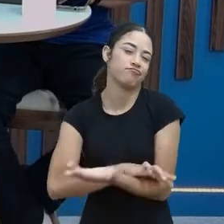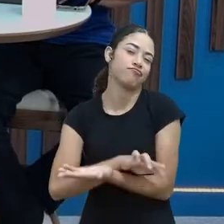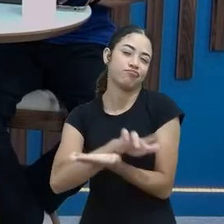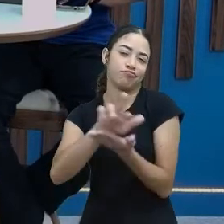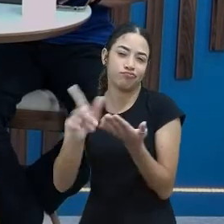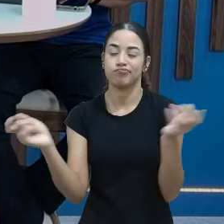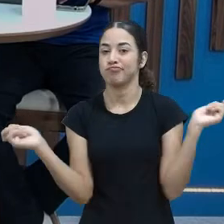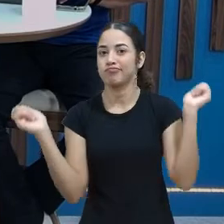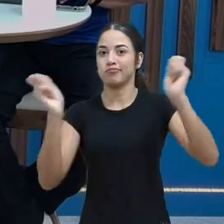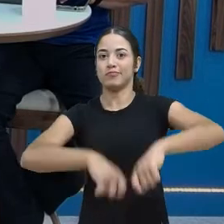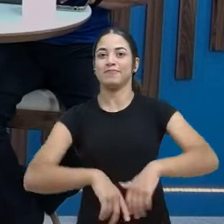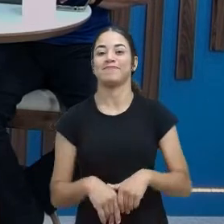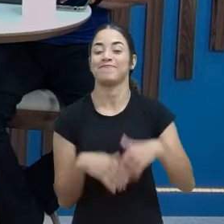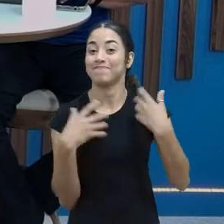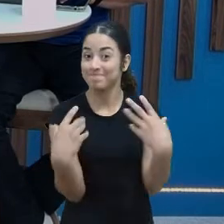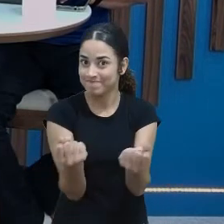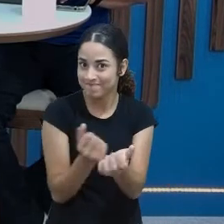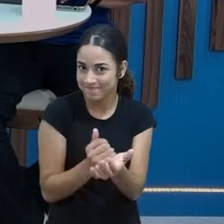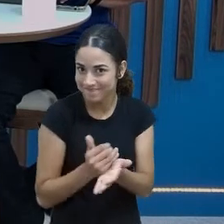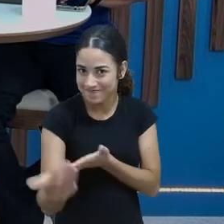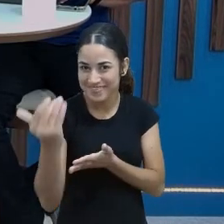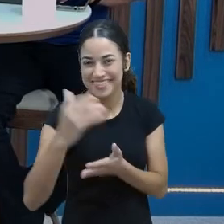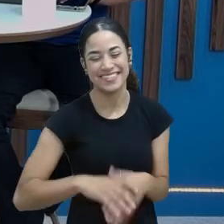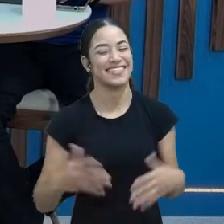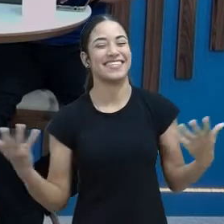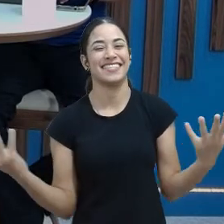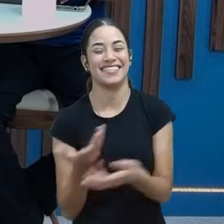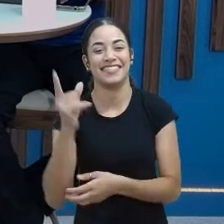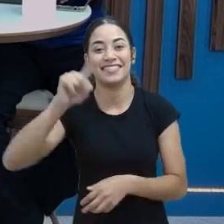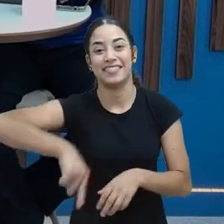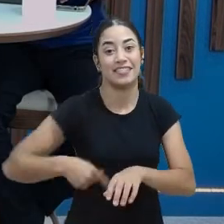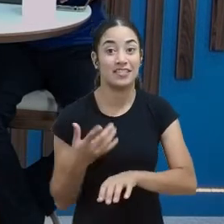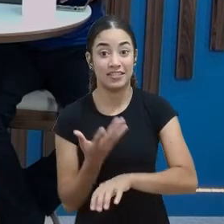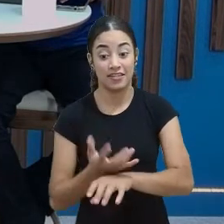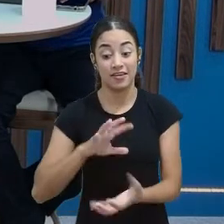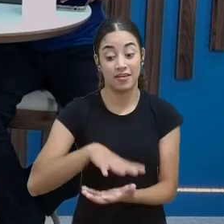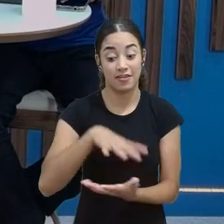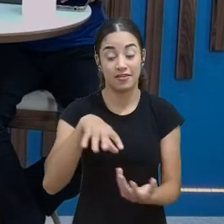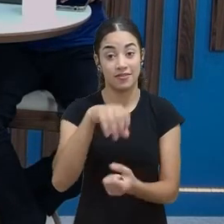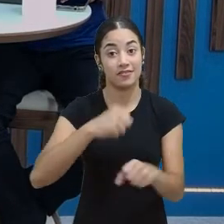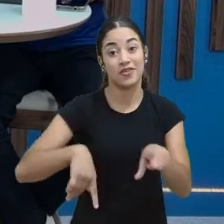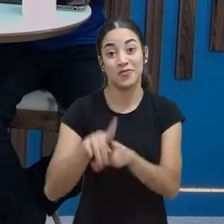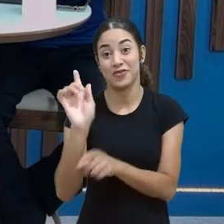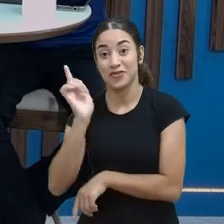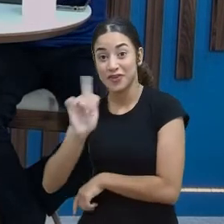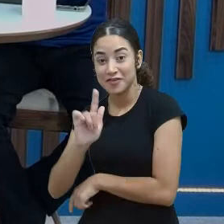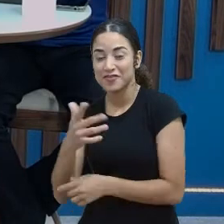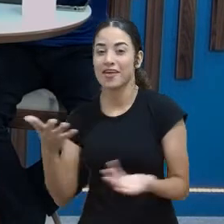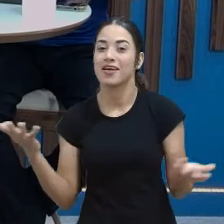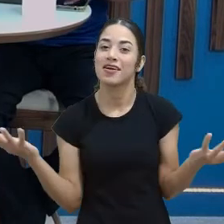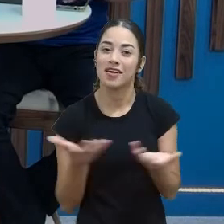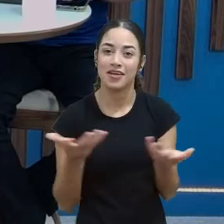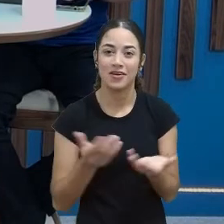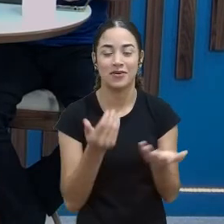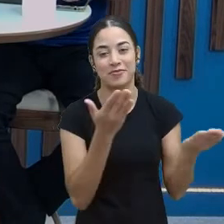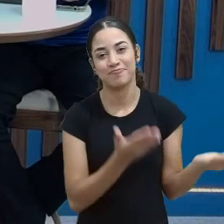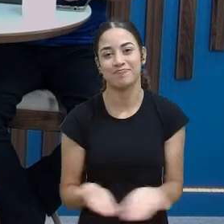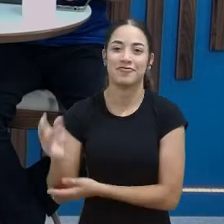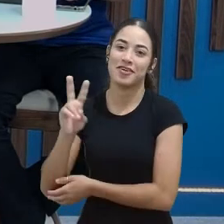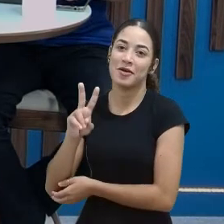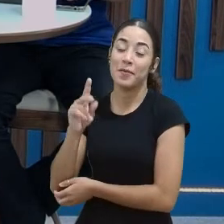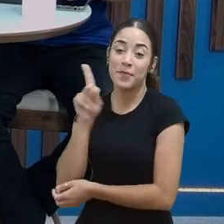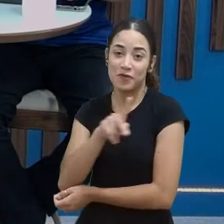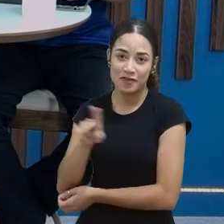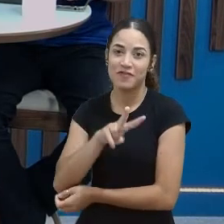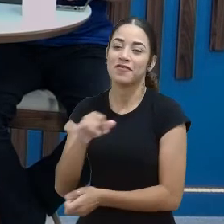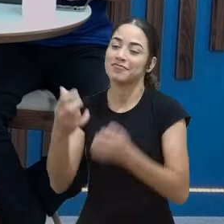as possibilidades. Então vamos lá, começando hoje o nosso componente de sustentabilidade e geografia, e eu passo a bola para a professora